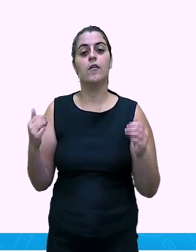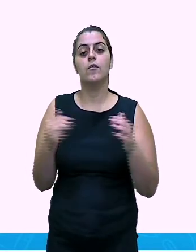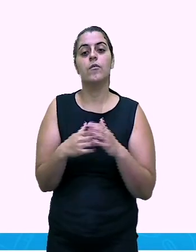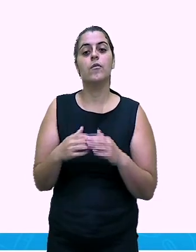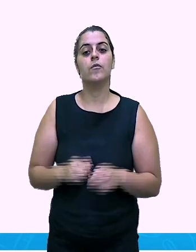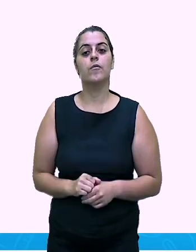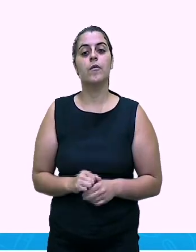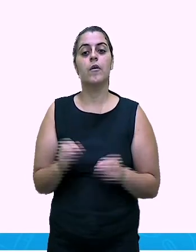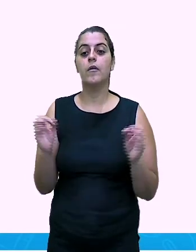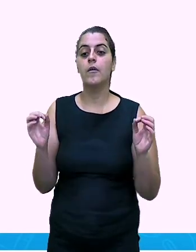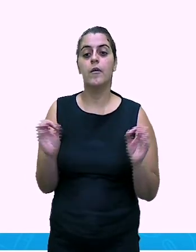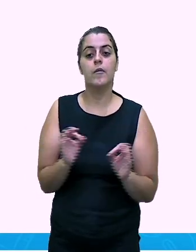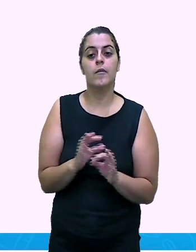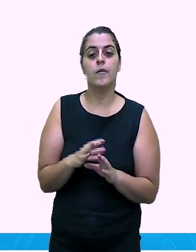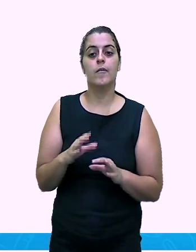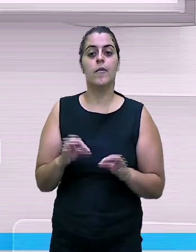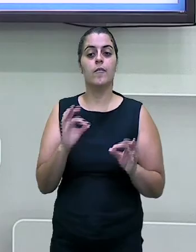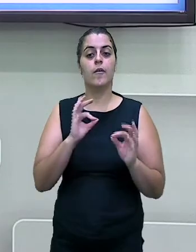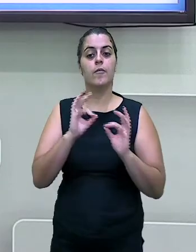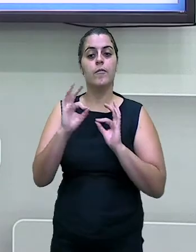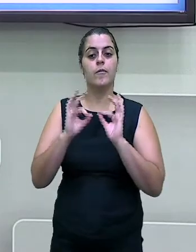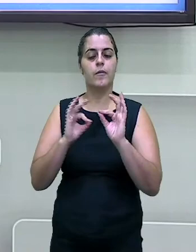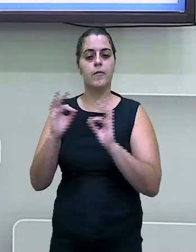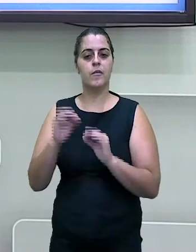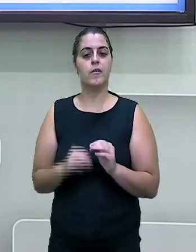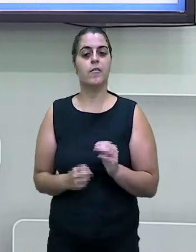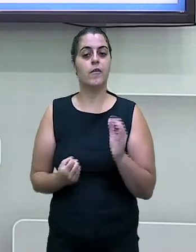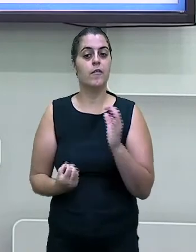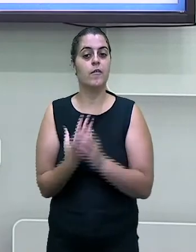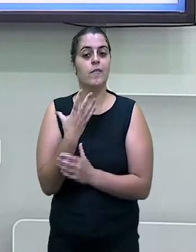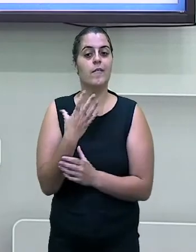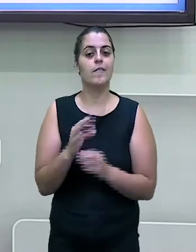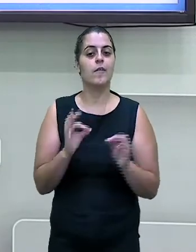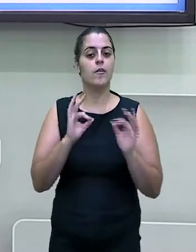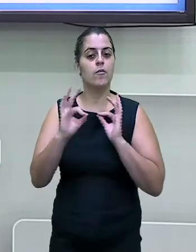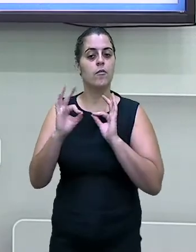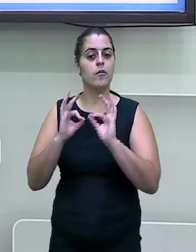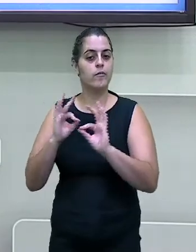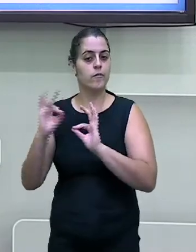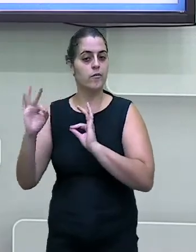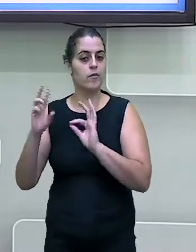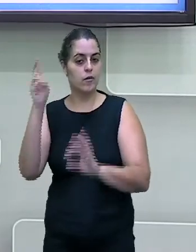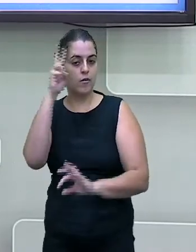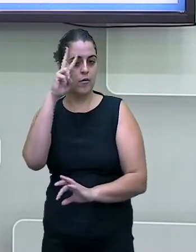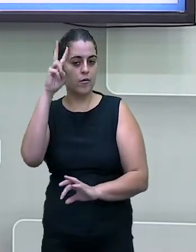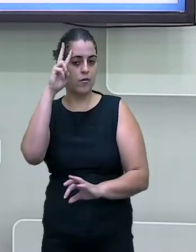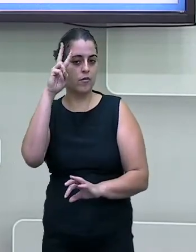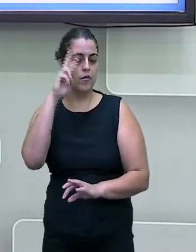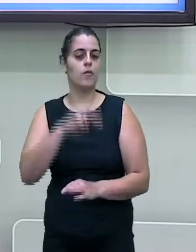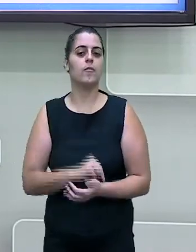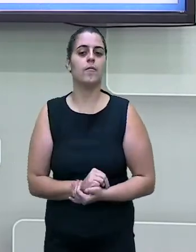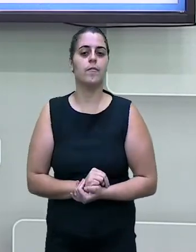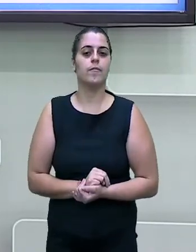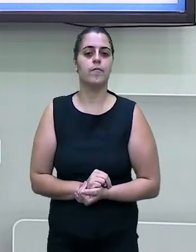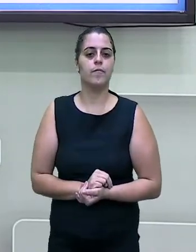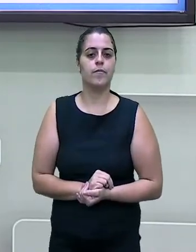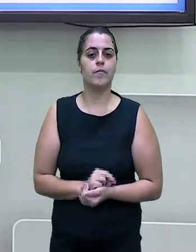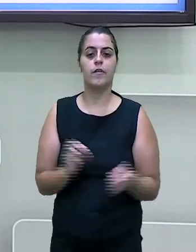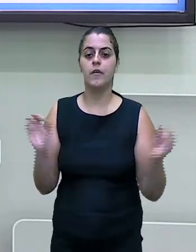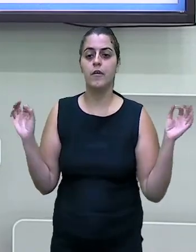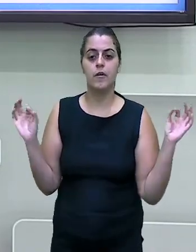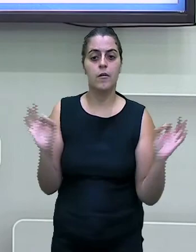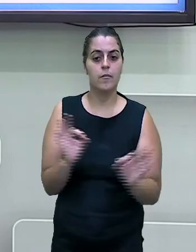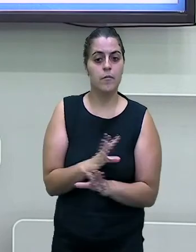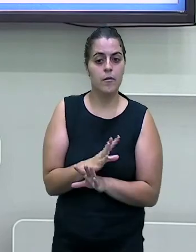tudo, etapa final, a montagem. Agora você vai montar a sua história. E terminou